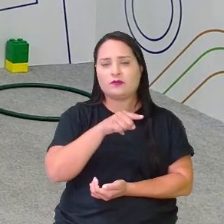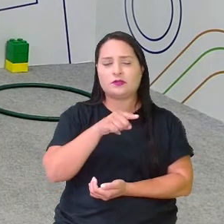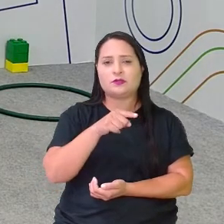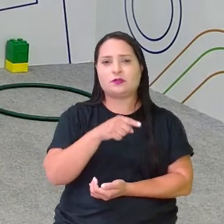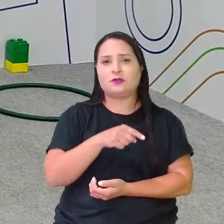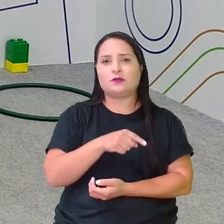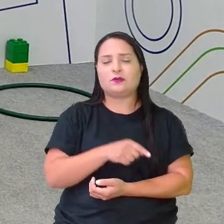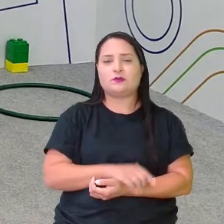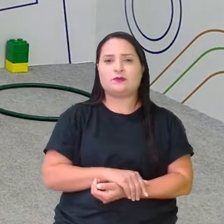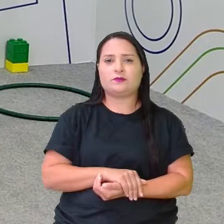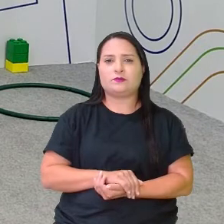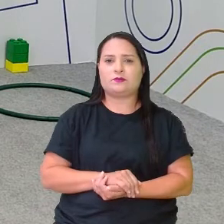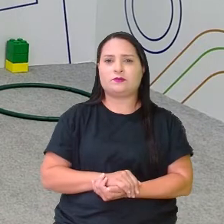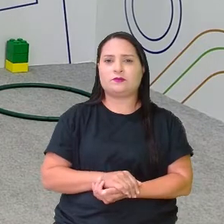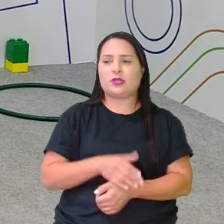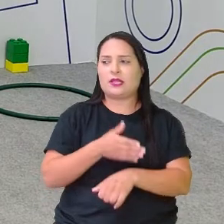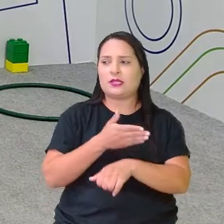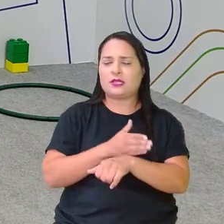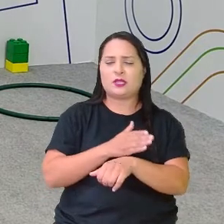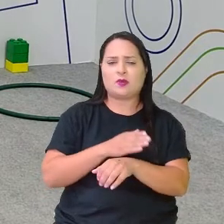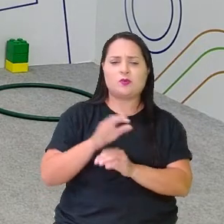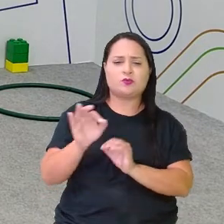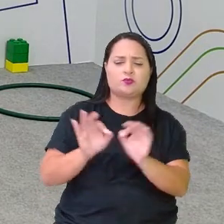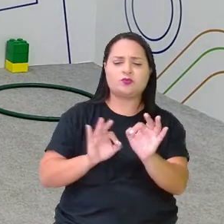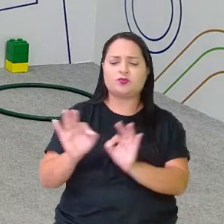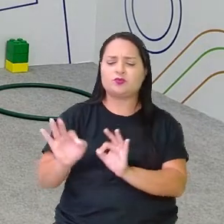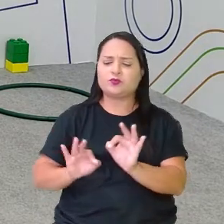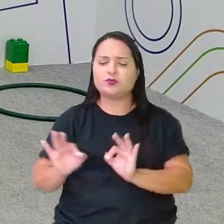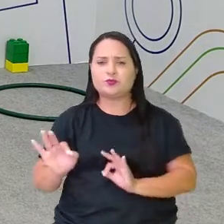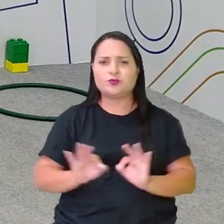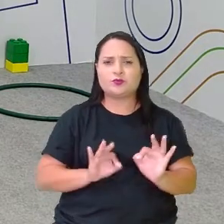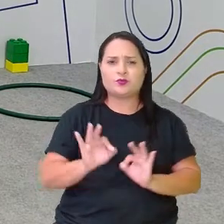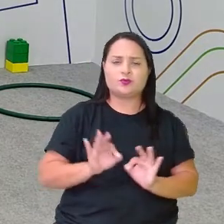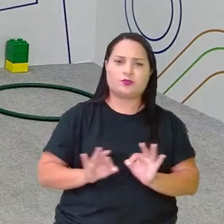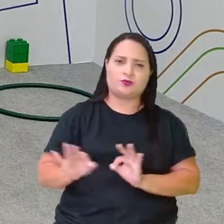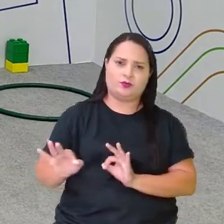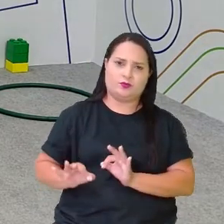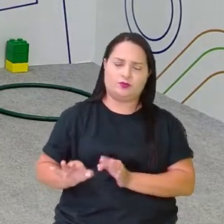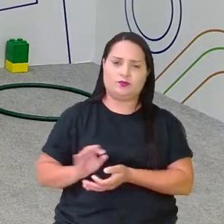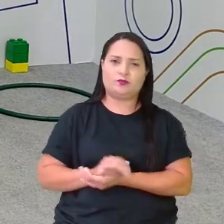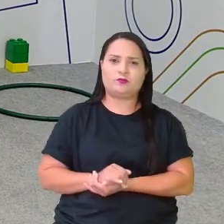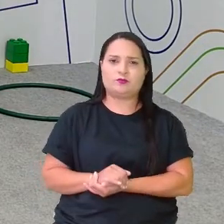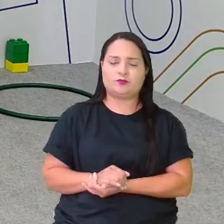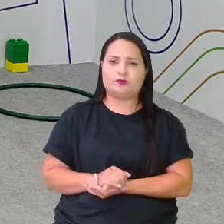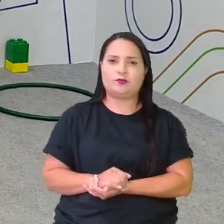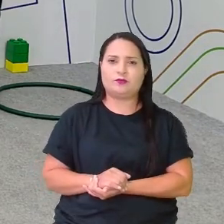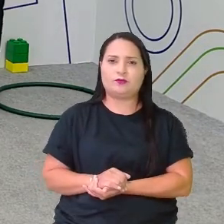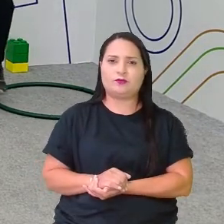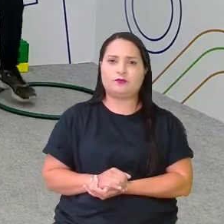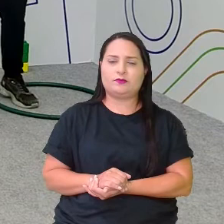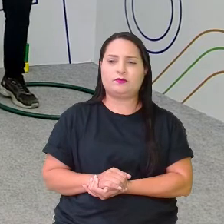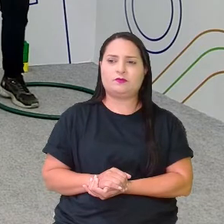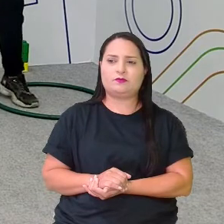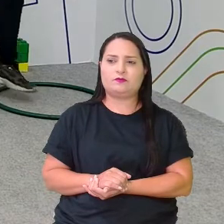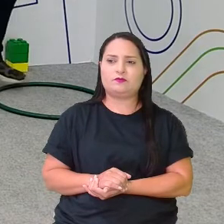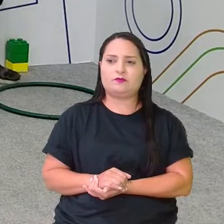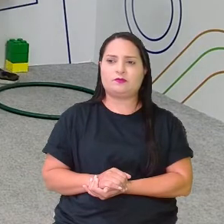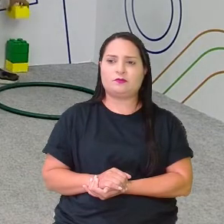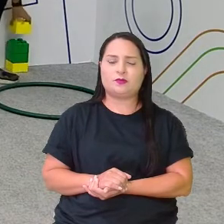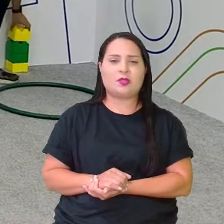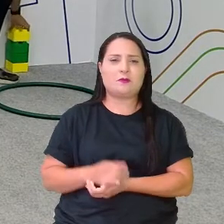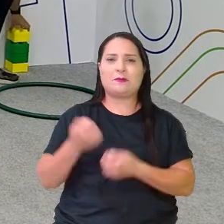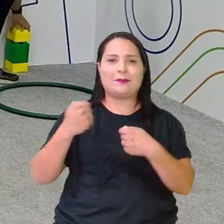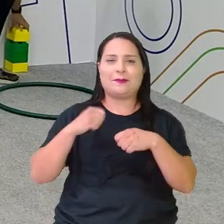fazer esses ajustes, né? A gente faz a atividade de acordo com o que a gente tem. Então, não precisa quebrar a cabeça